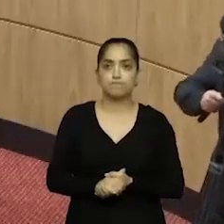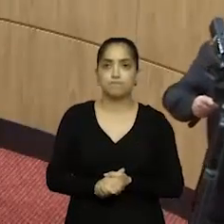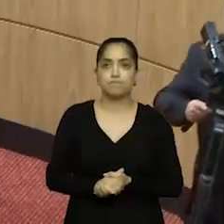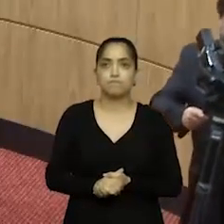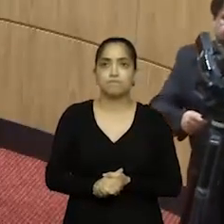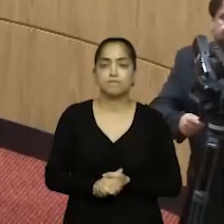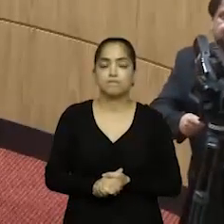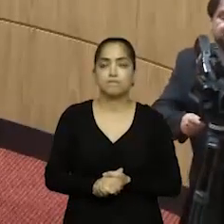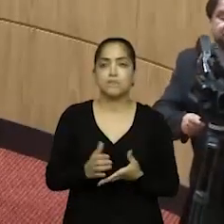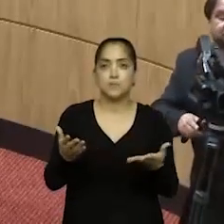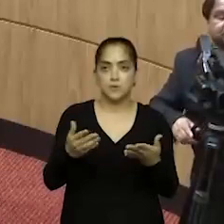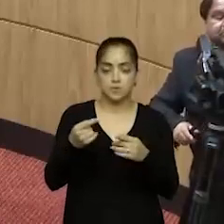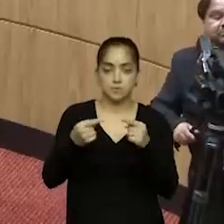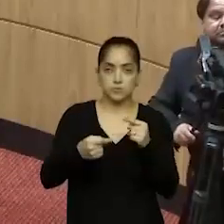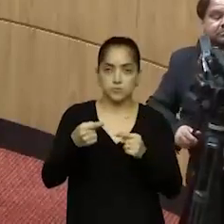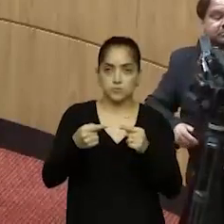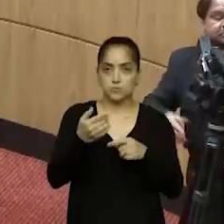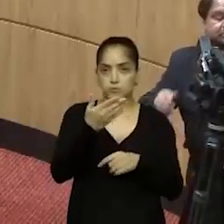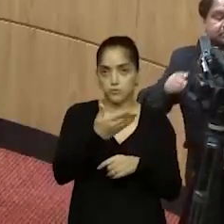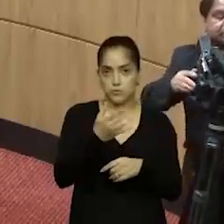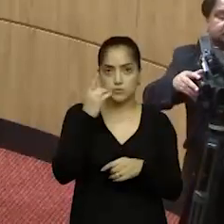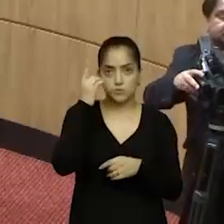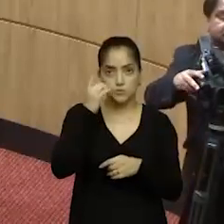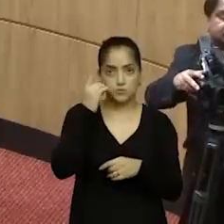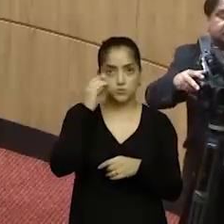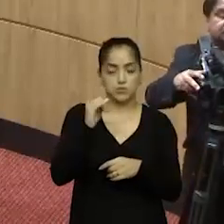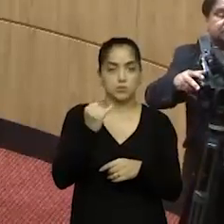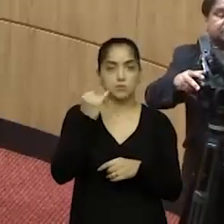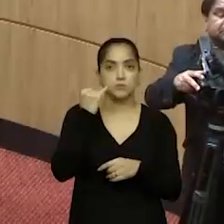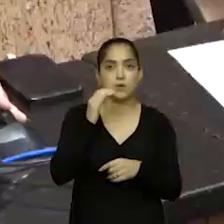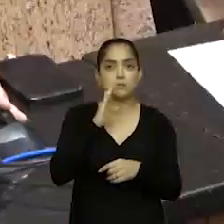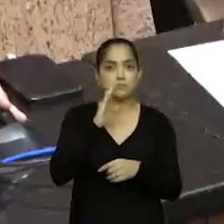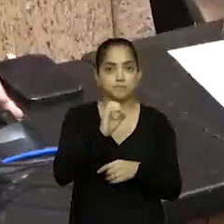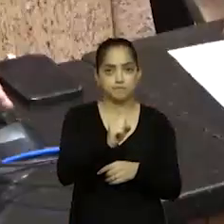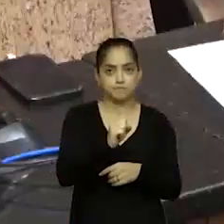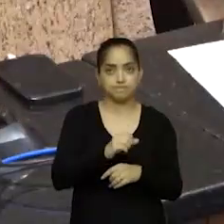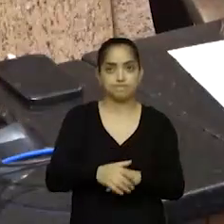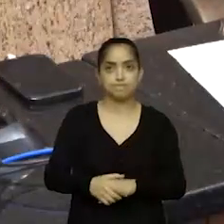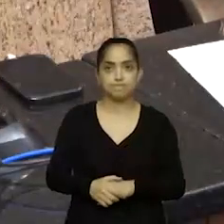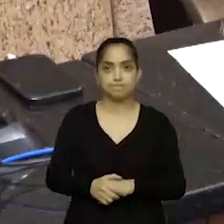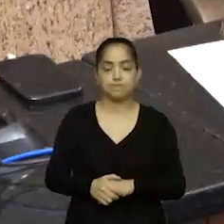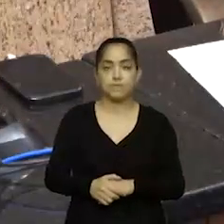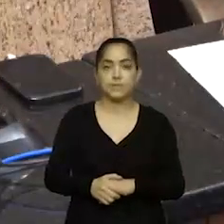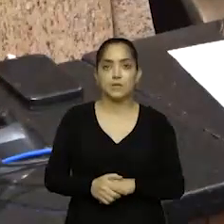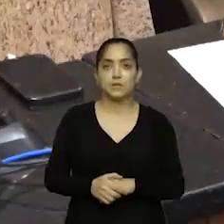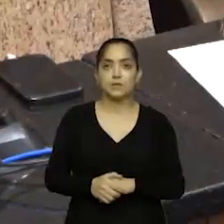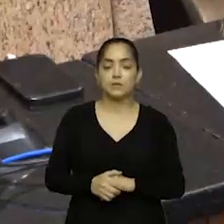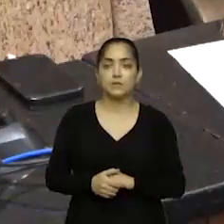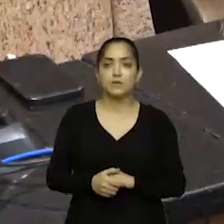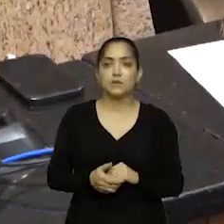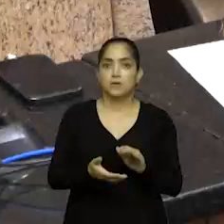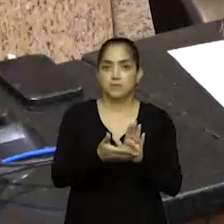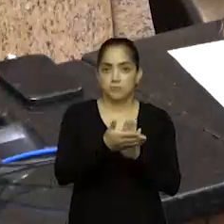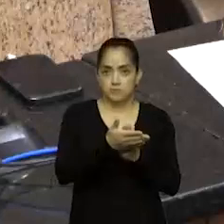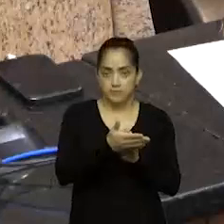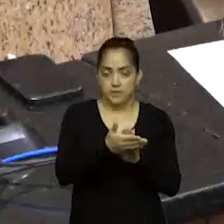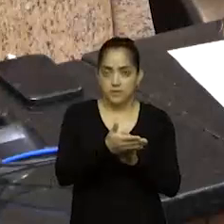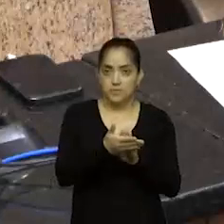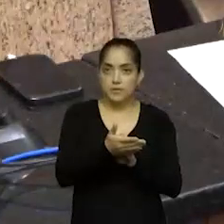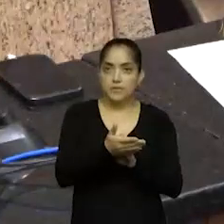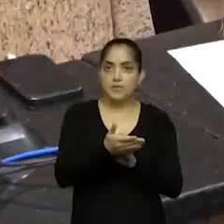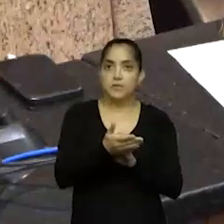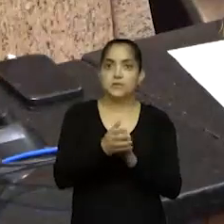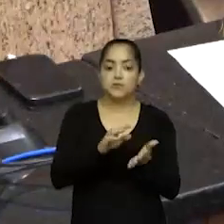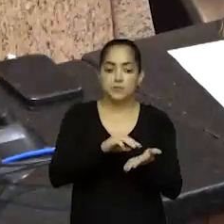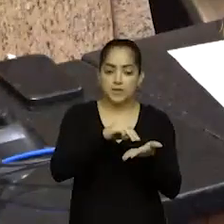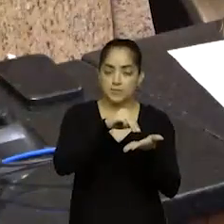Ainda para discutir o deputado Bruno Souza. Deputado Gessé, lhe parabenizo pela sua